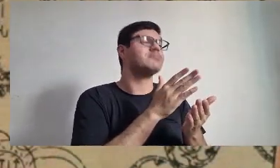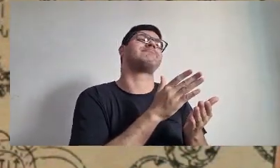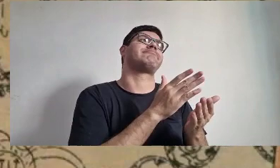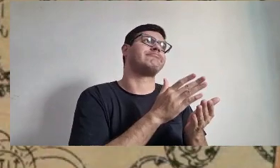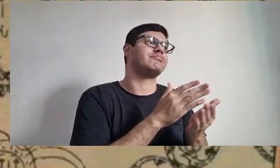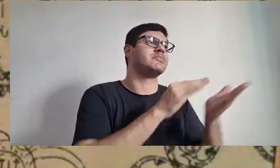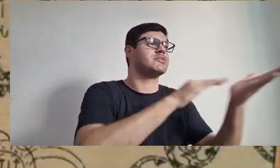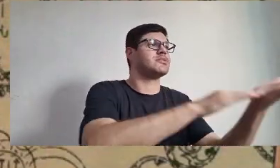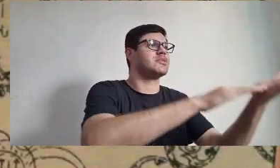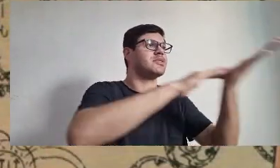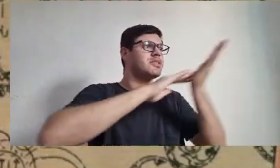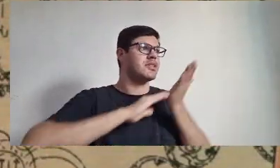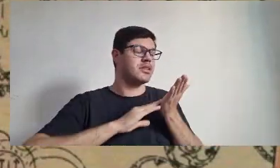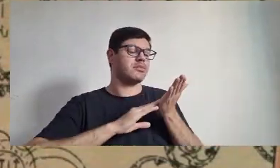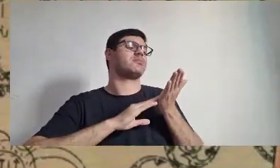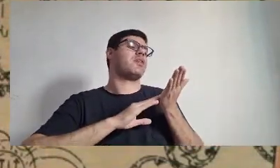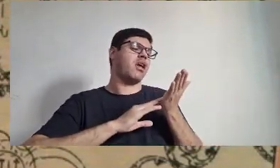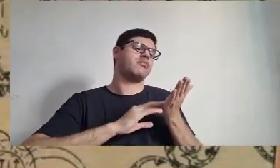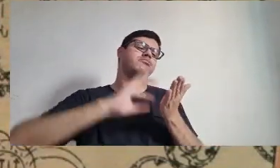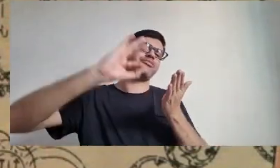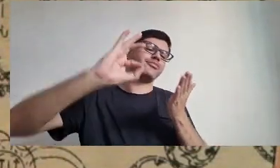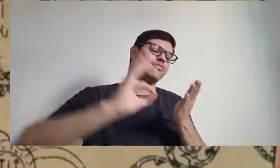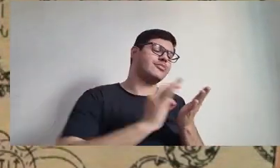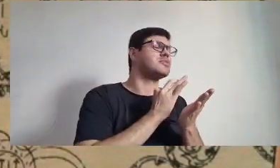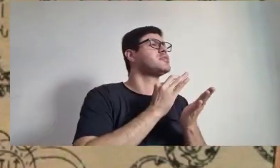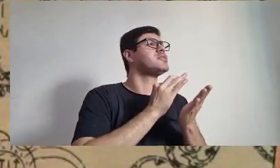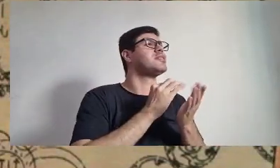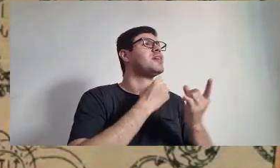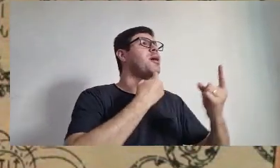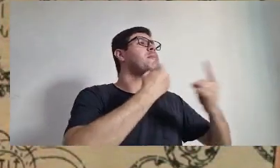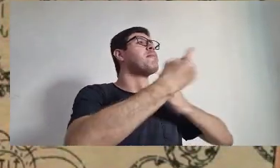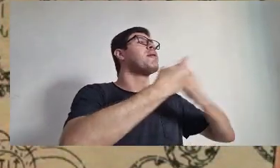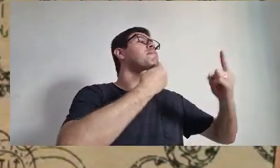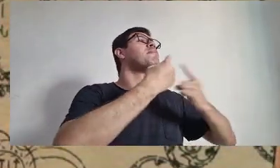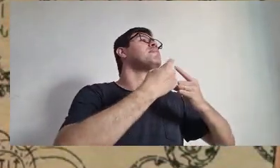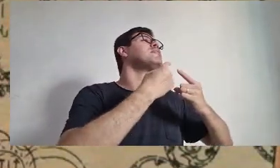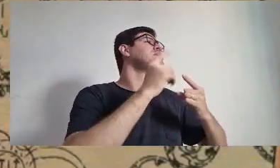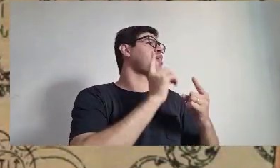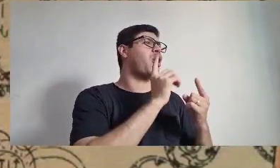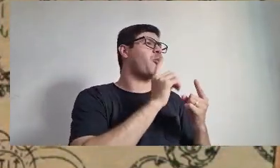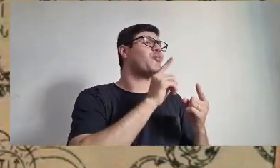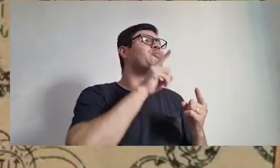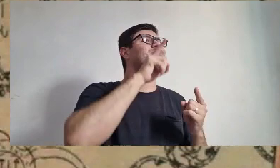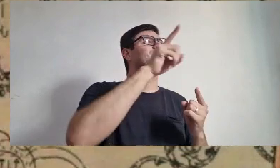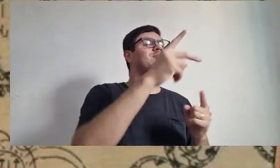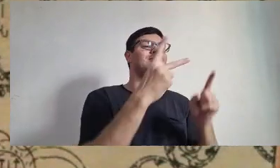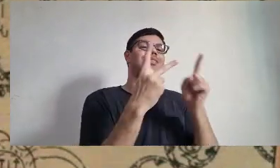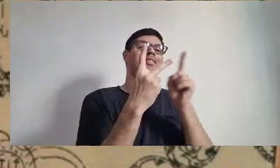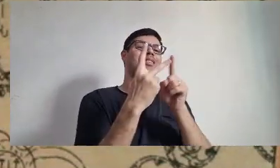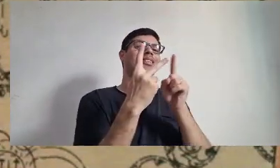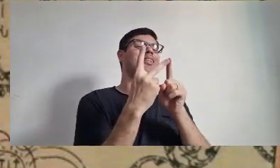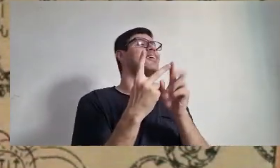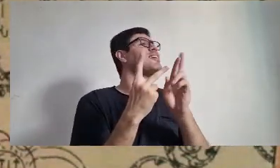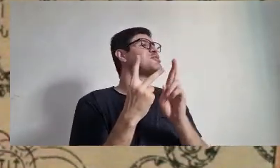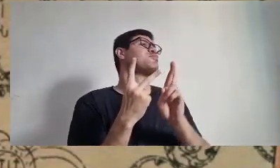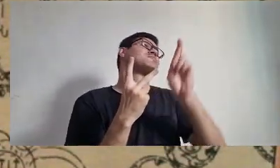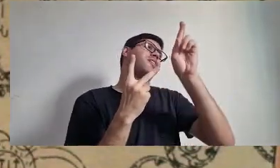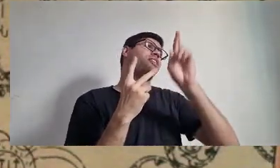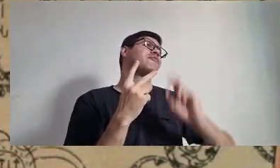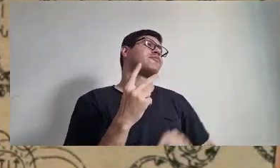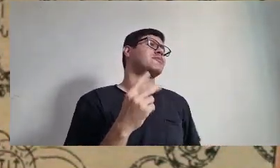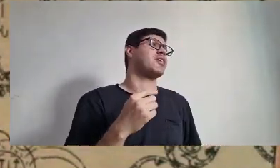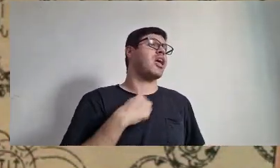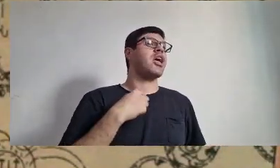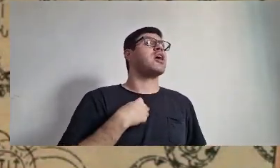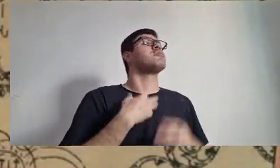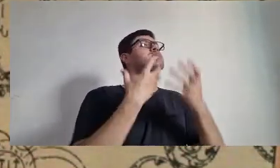documento lá para eu assinar. A negociação, tudo quem faz é o pastor Beraldi. Agora, é claro, tudo com a minha permissão, né? Claro. É